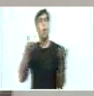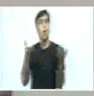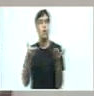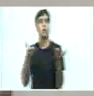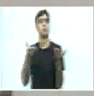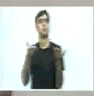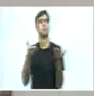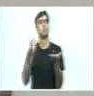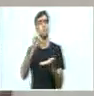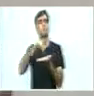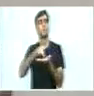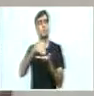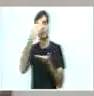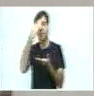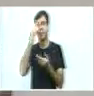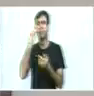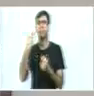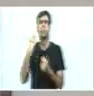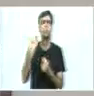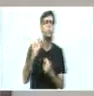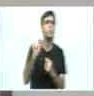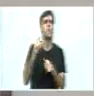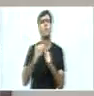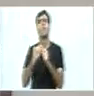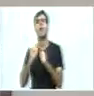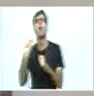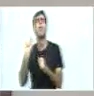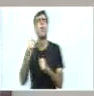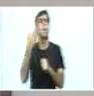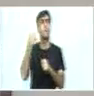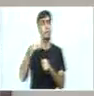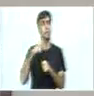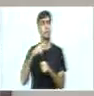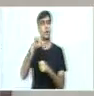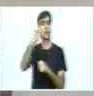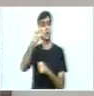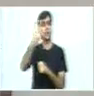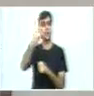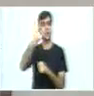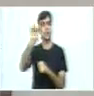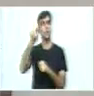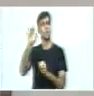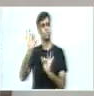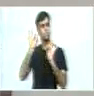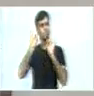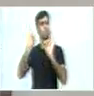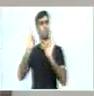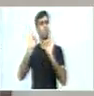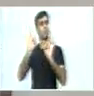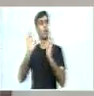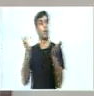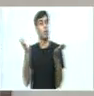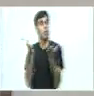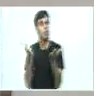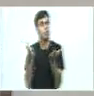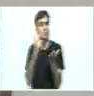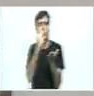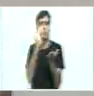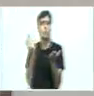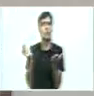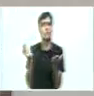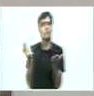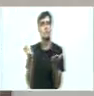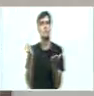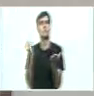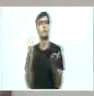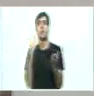mais onde correr. Antes nós tínhamos o Supremo como a última instância. Hoje, só se formos